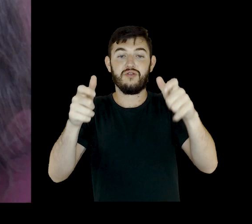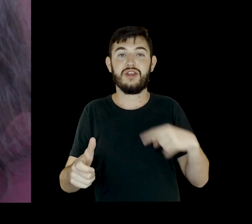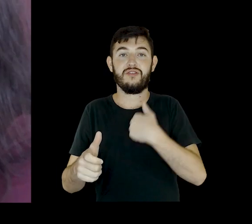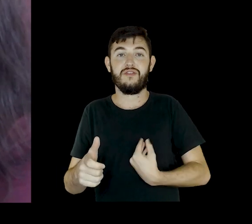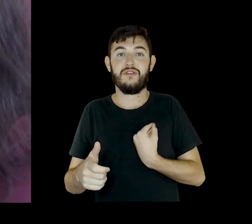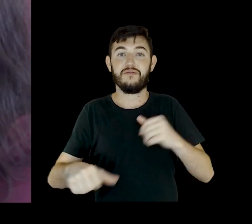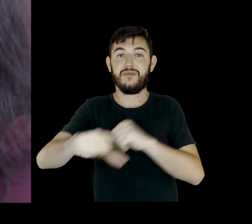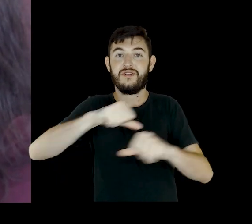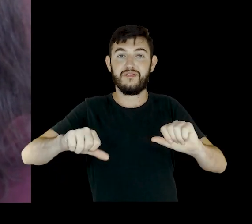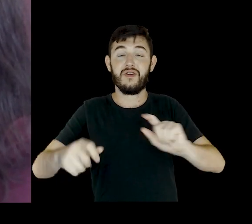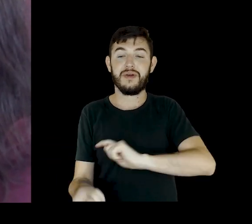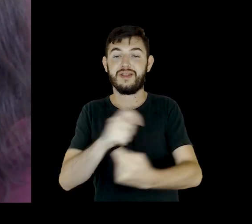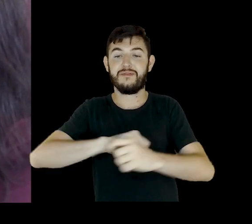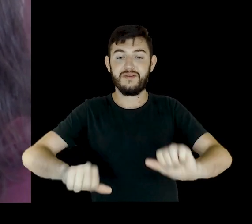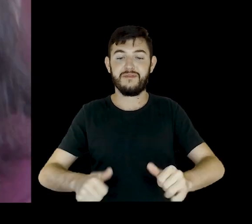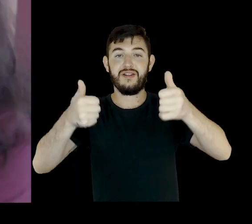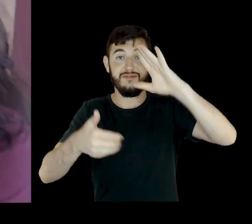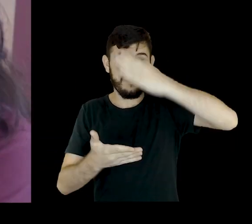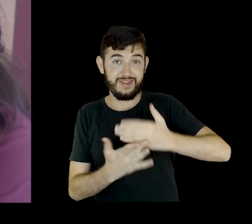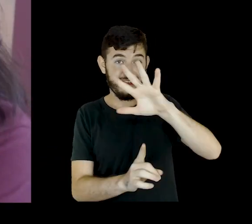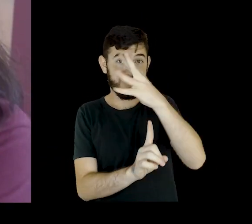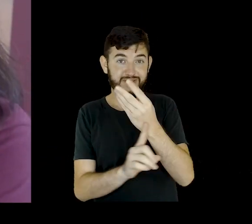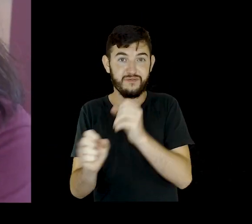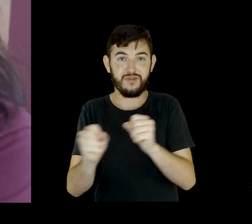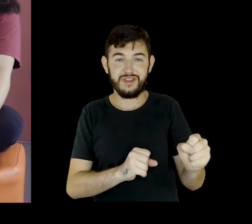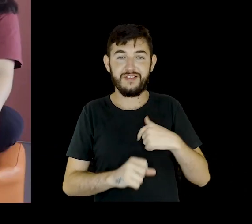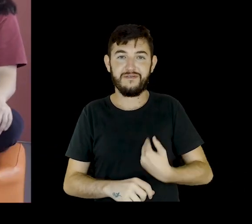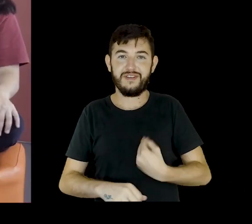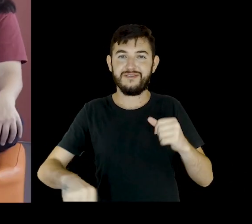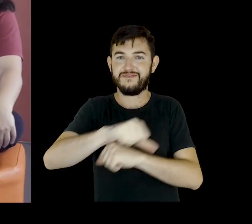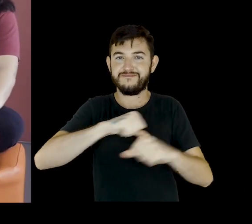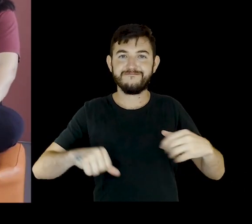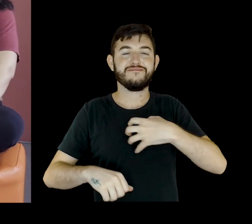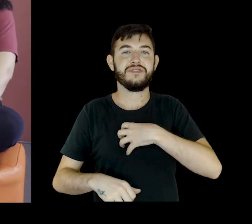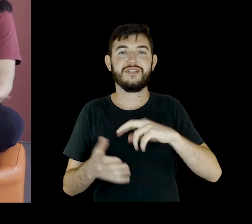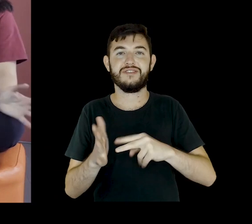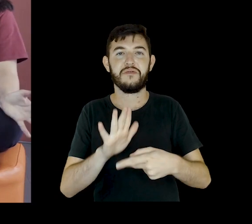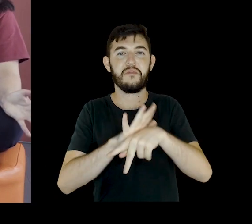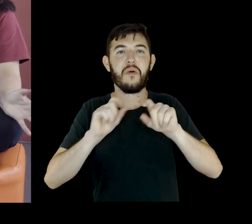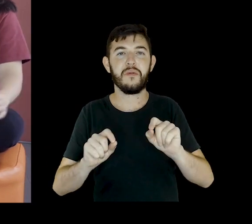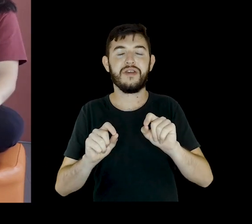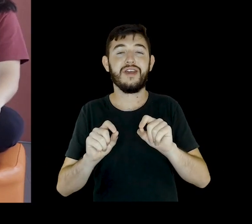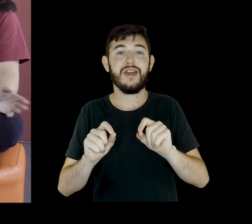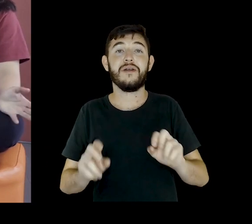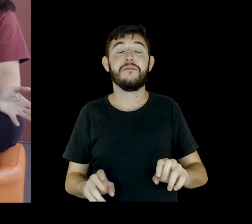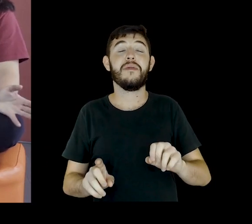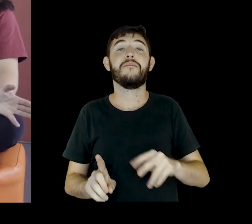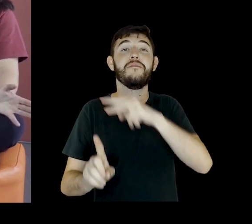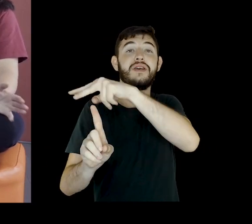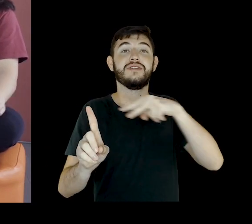melhor. Eu acredito muito no poder da arte como transformadora de vidas, no sentido de abertura de perspectivas